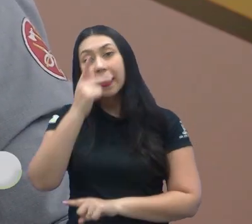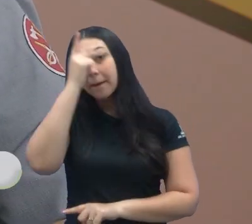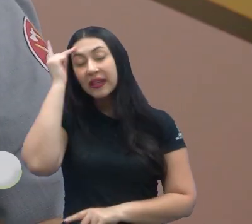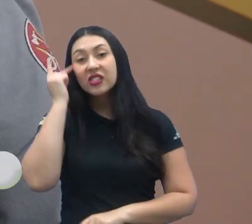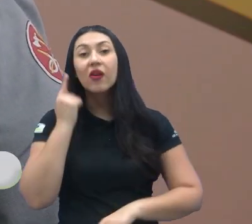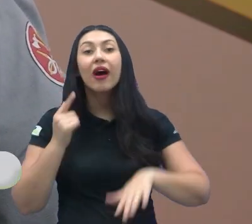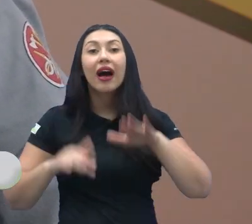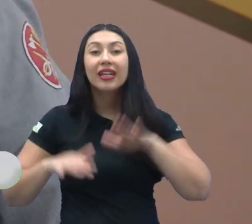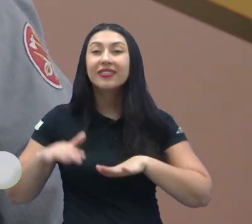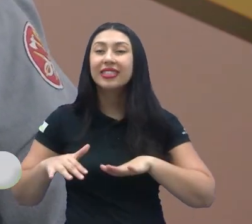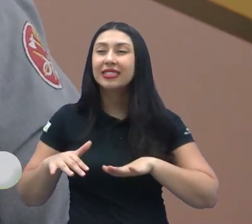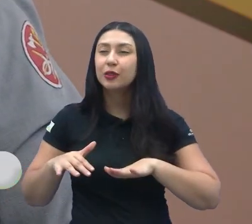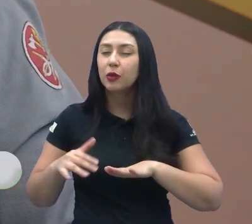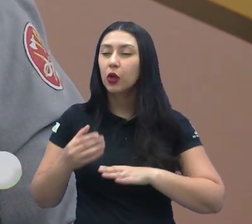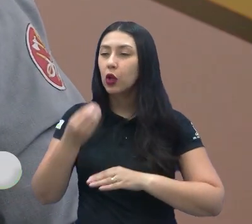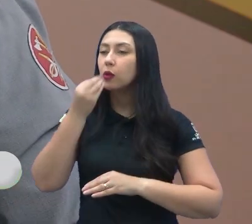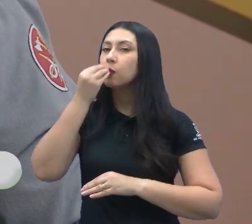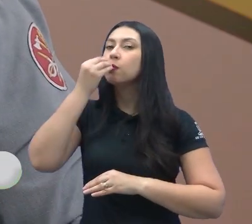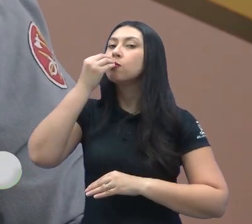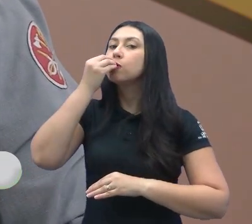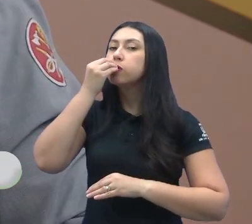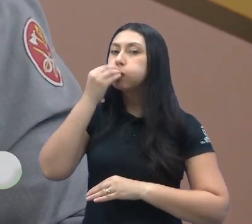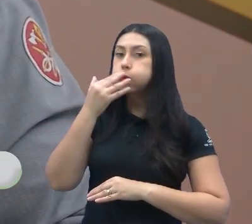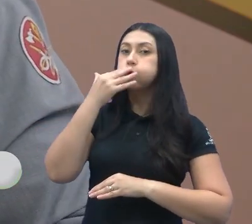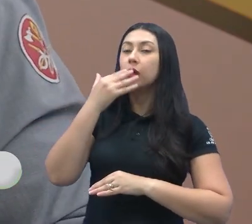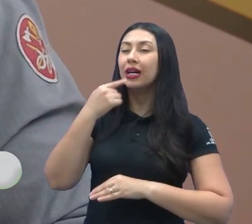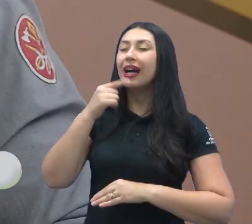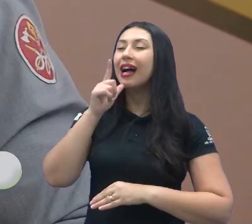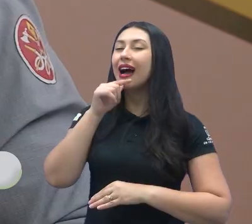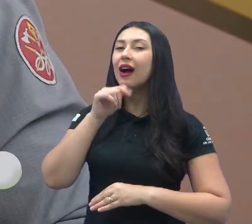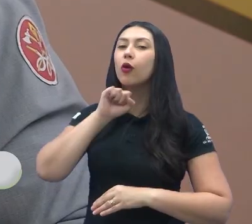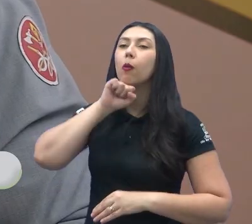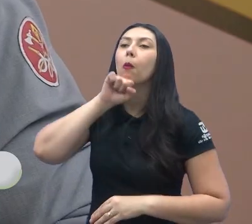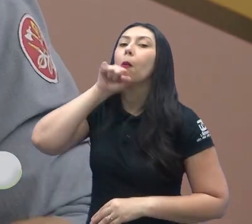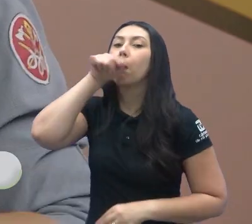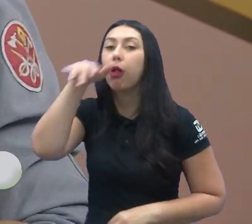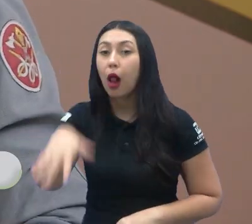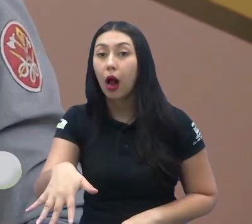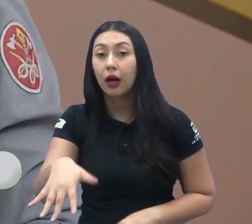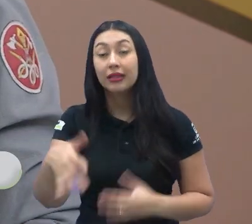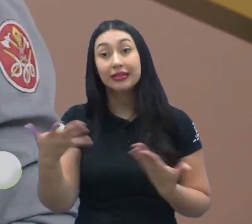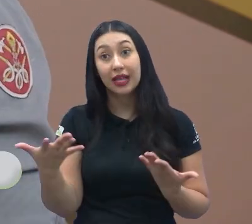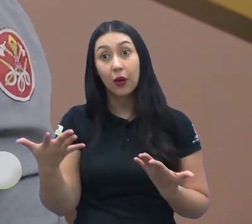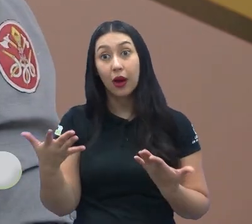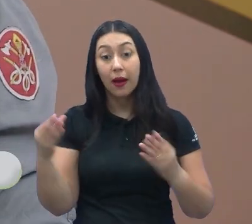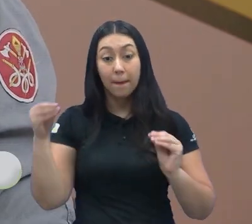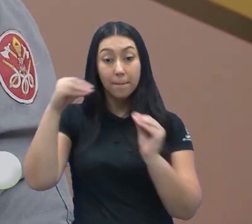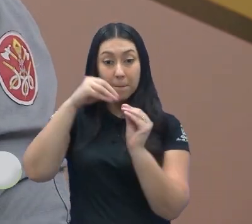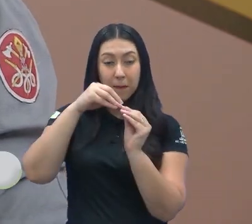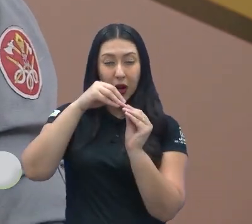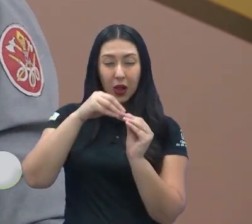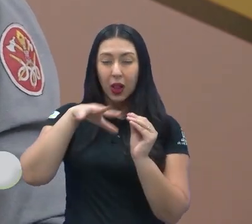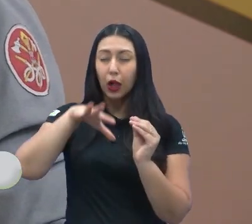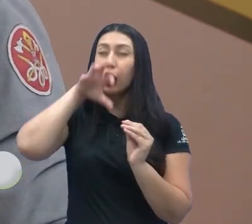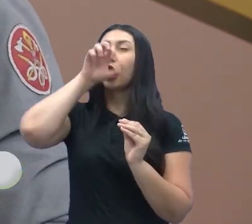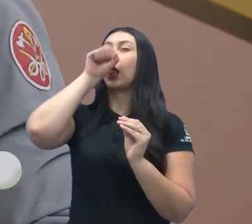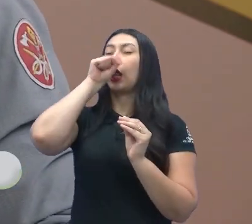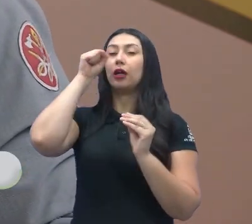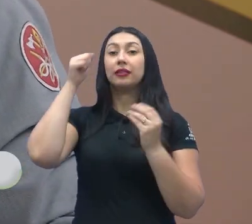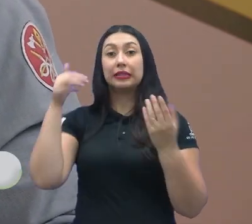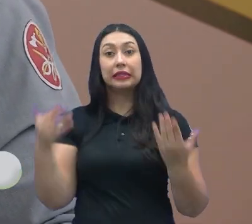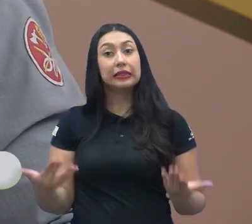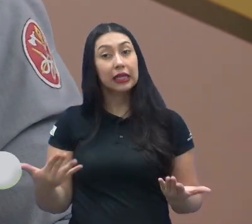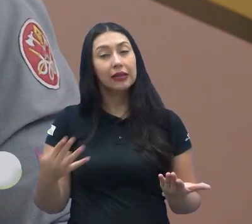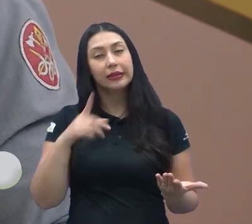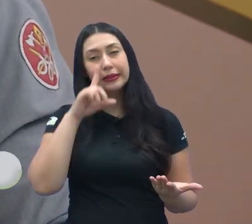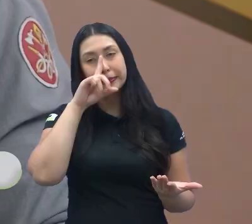acaba voltando a água, como se fosse um vômito mesmo. Sim. Então, o outro está ali tentando ajudar, fazendo uma respiração, acaba